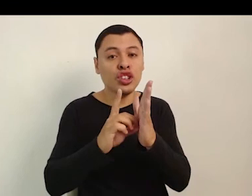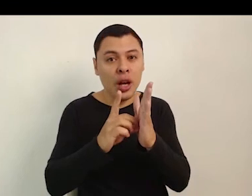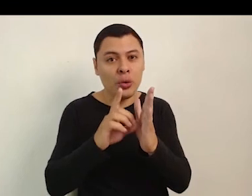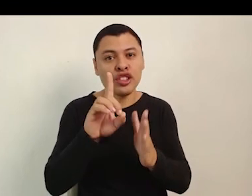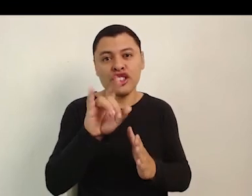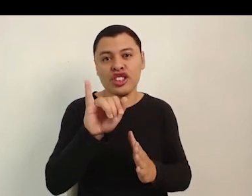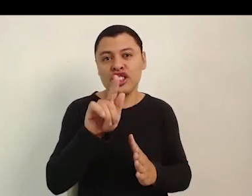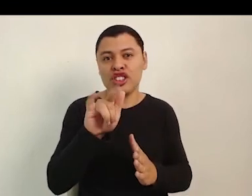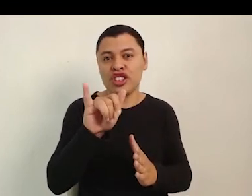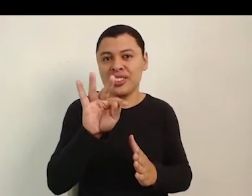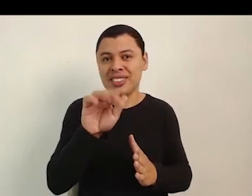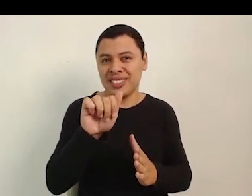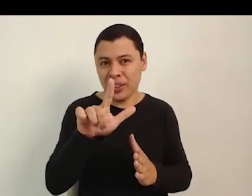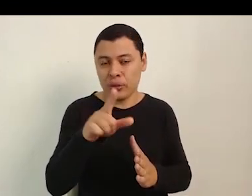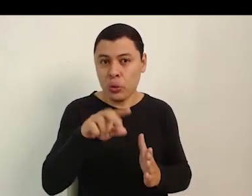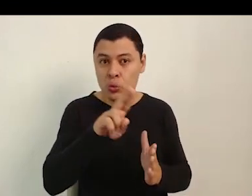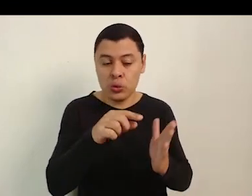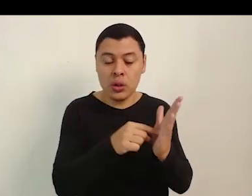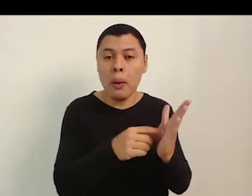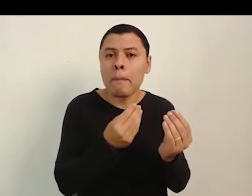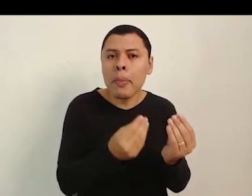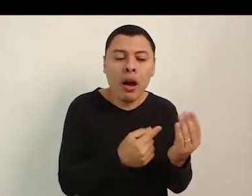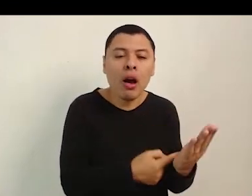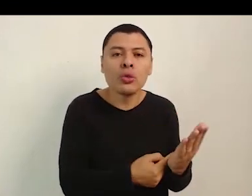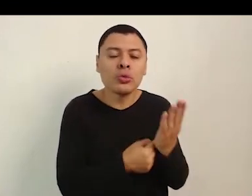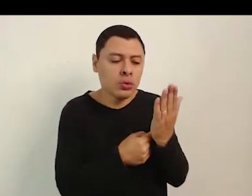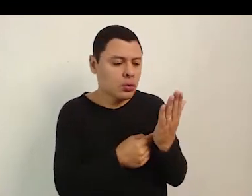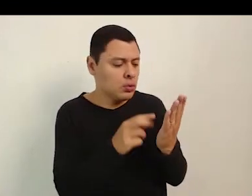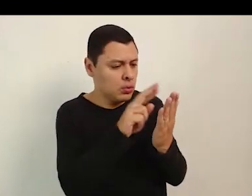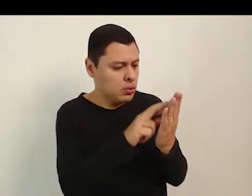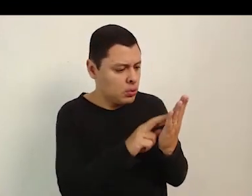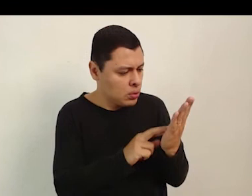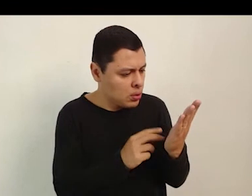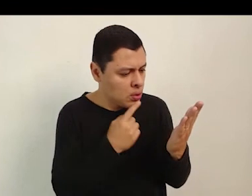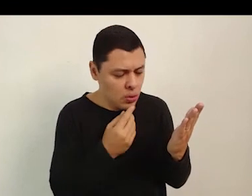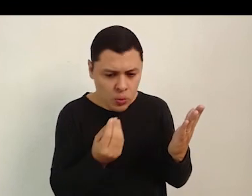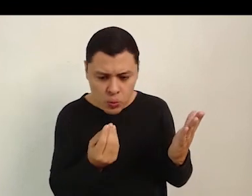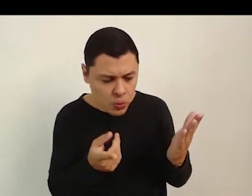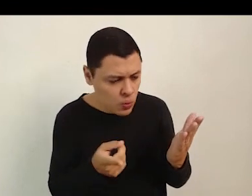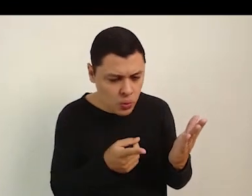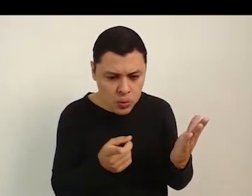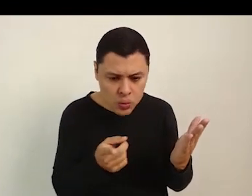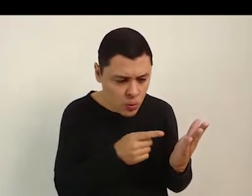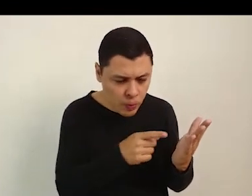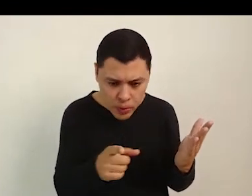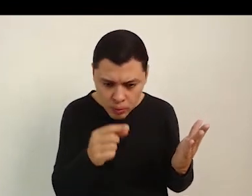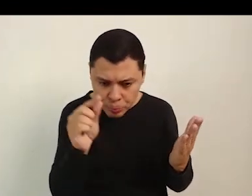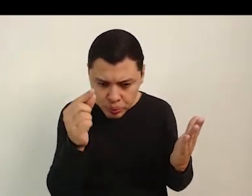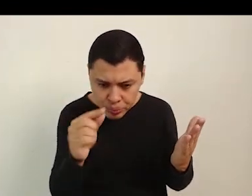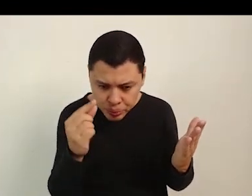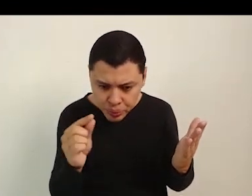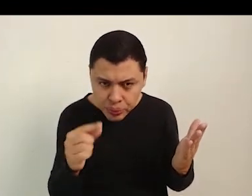nós utilizamos aqui para nos guiar, né, e ter essas conformidades atendidas. Né? Existem